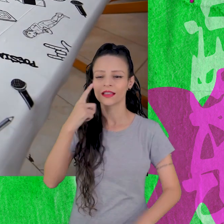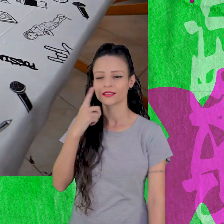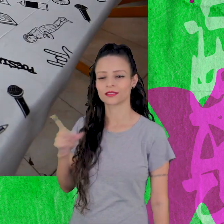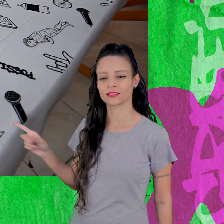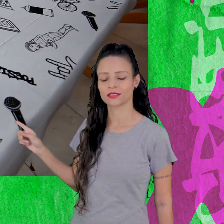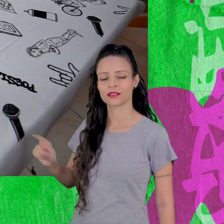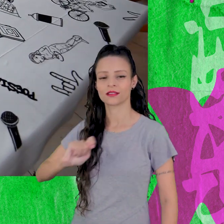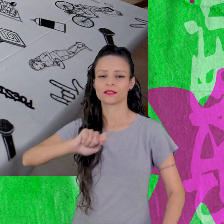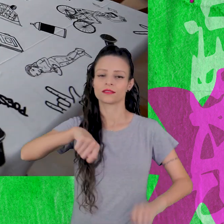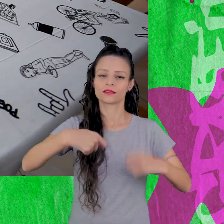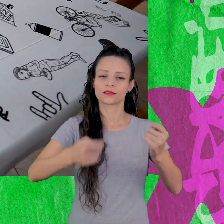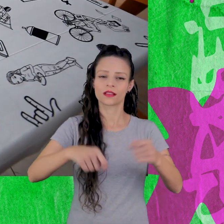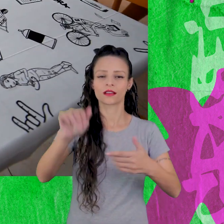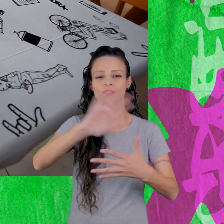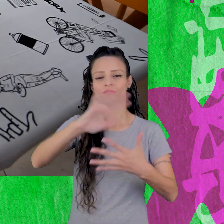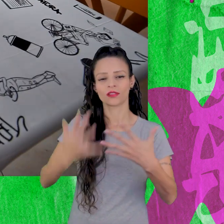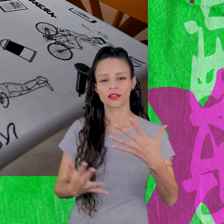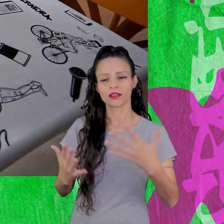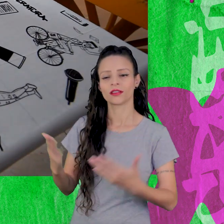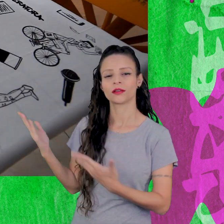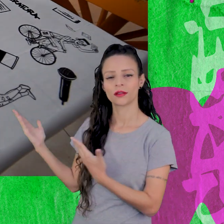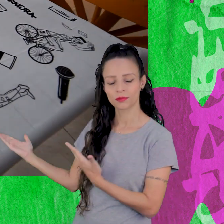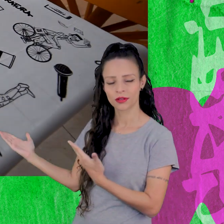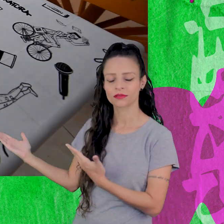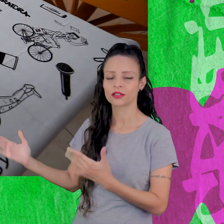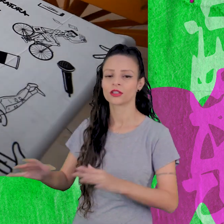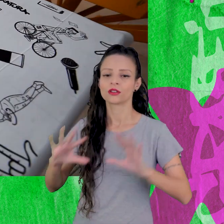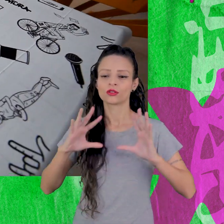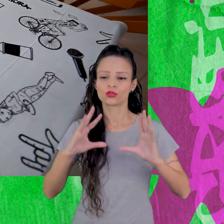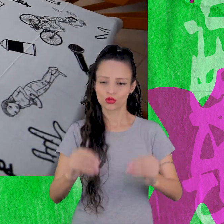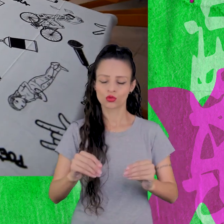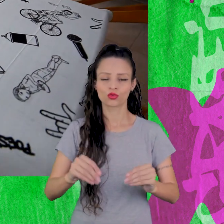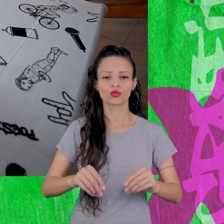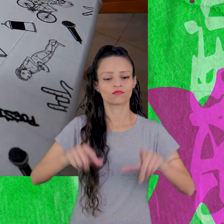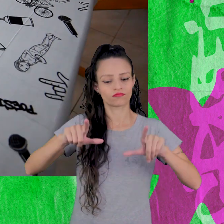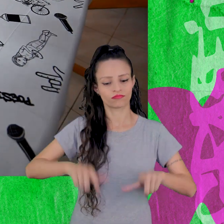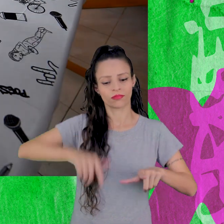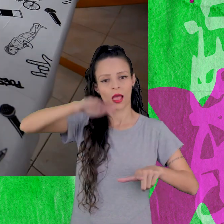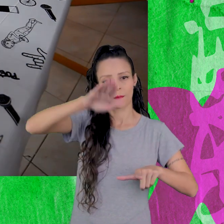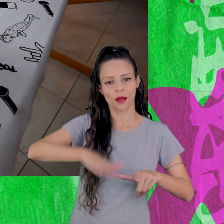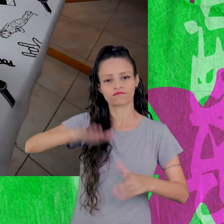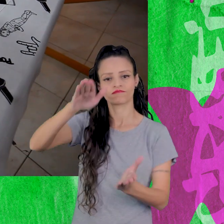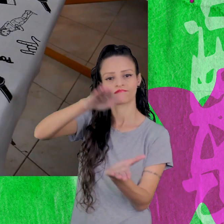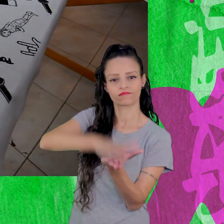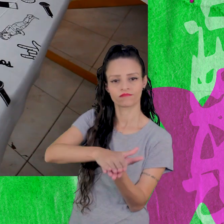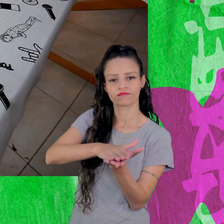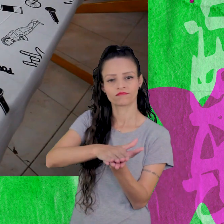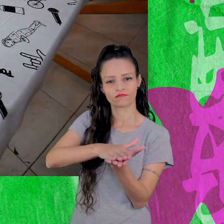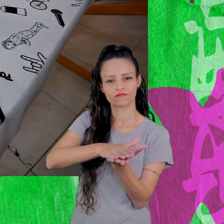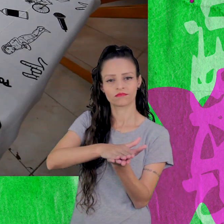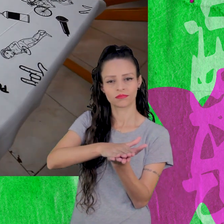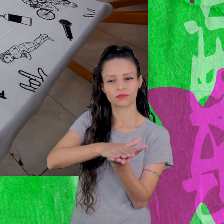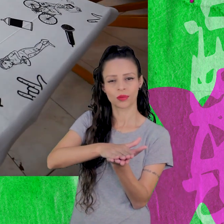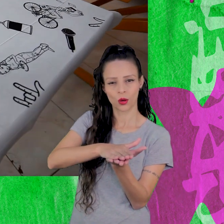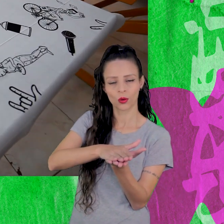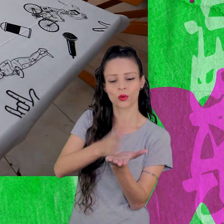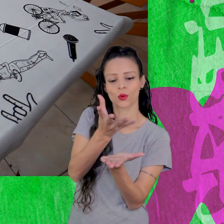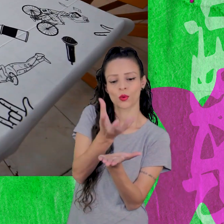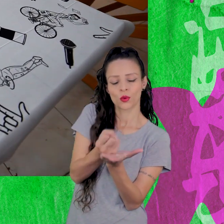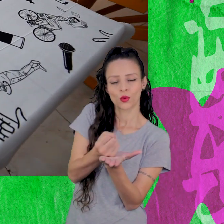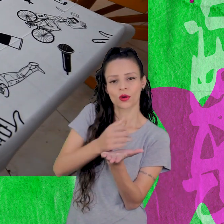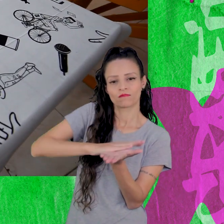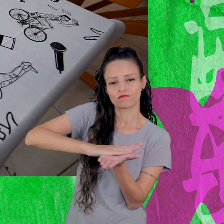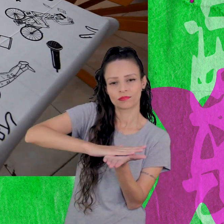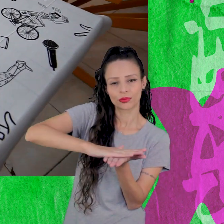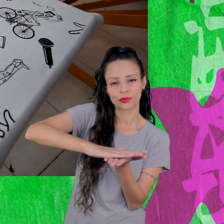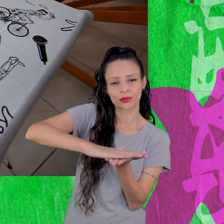gente tem os sinais de libra, tudo passou pela tela e encostou no tecido só onde